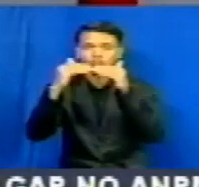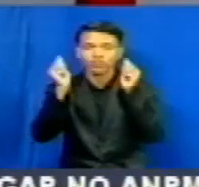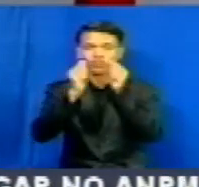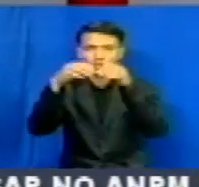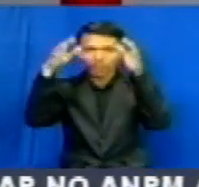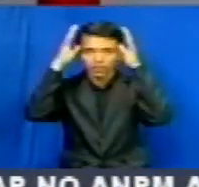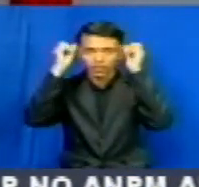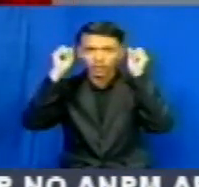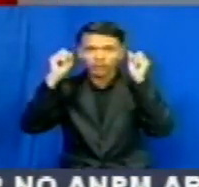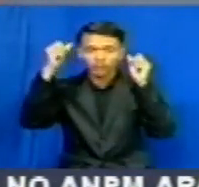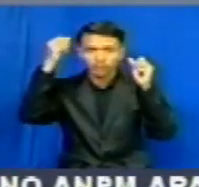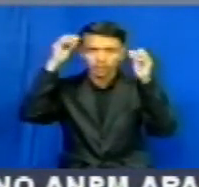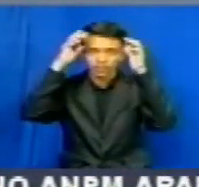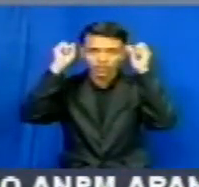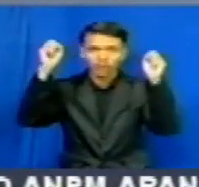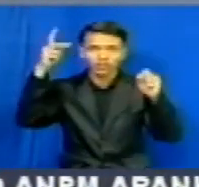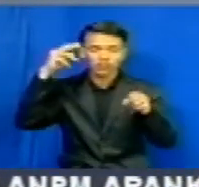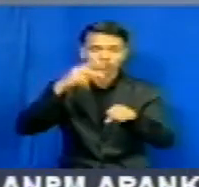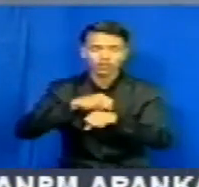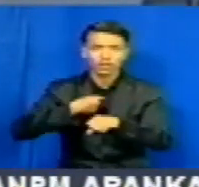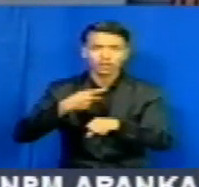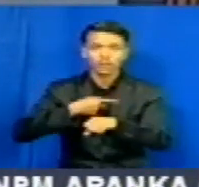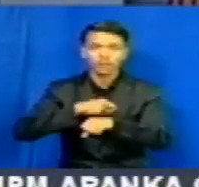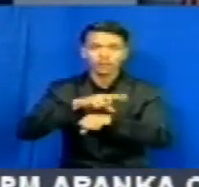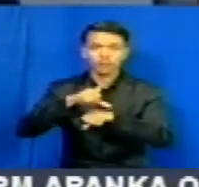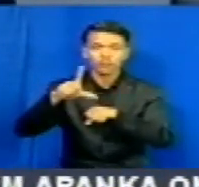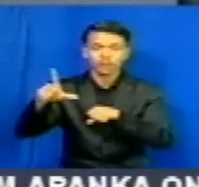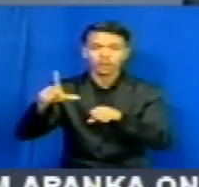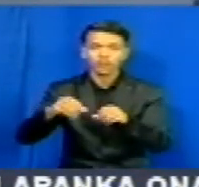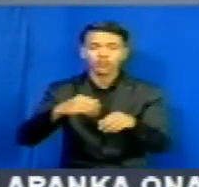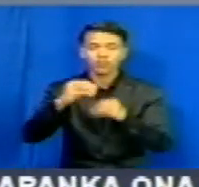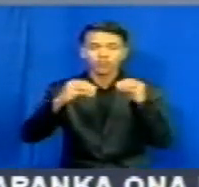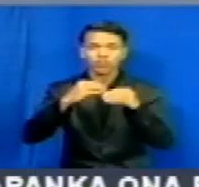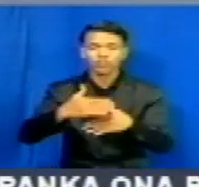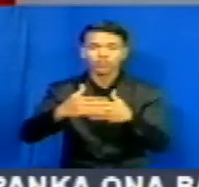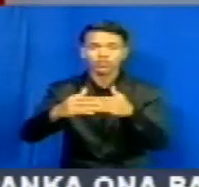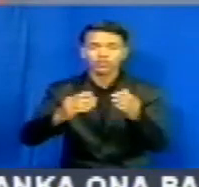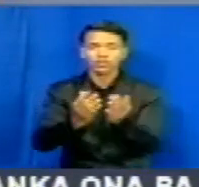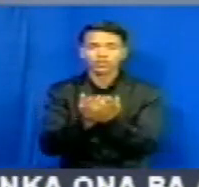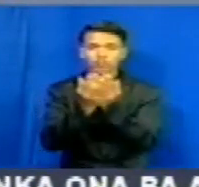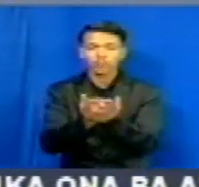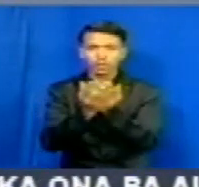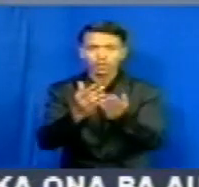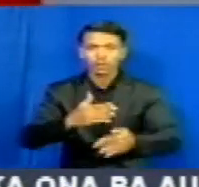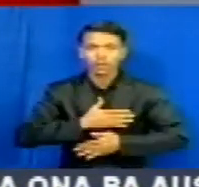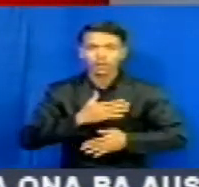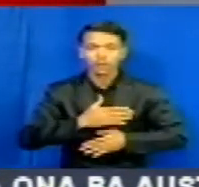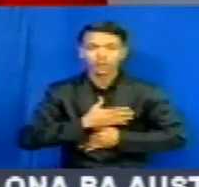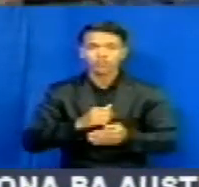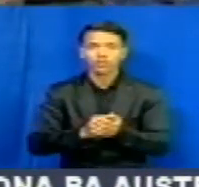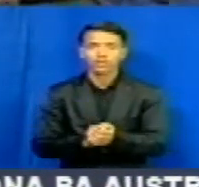presidente do Parlamento Nacional Aniceto Guterres. O recolhe com o Progresso Rohak Solok no investimento Timor-Leste e